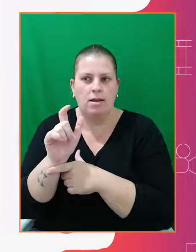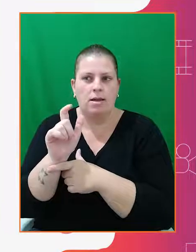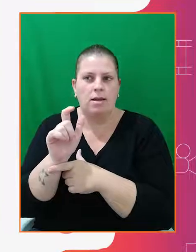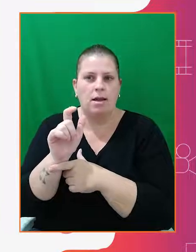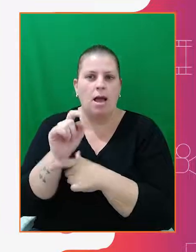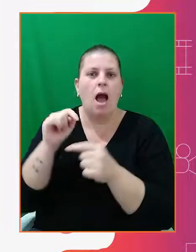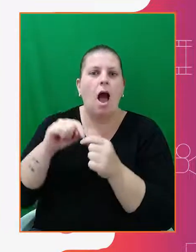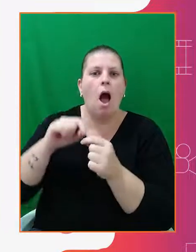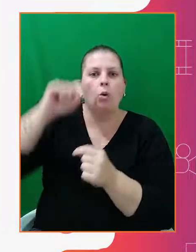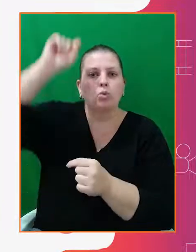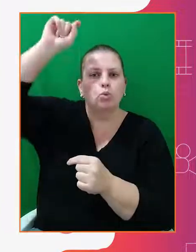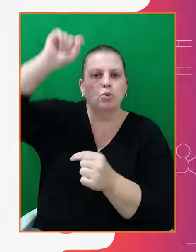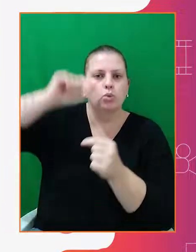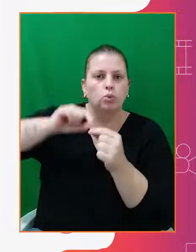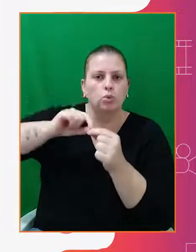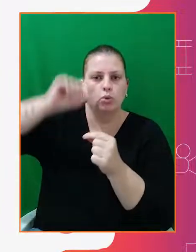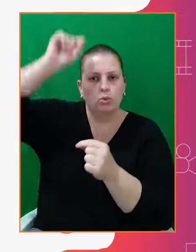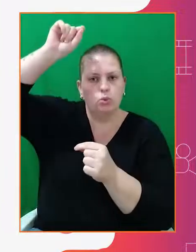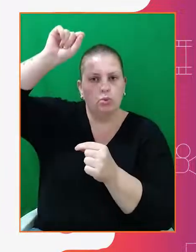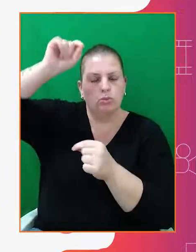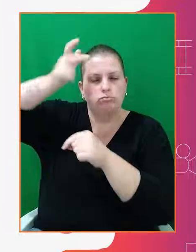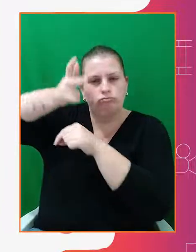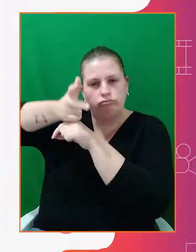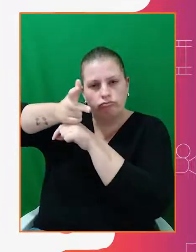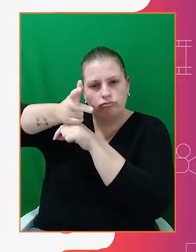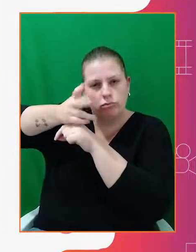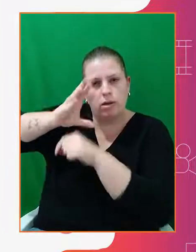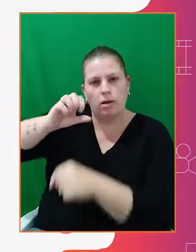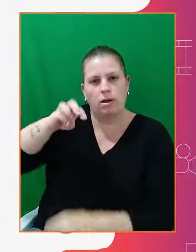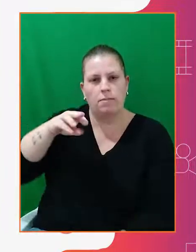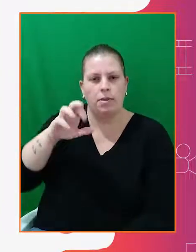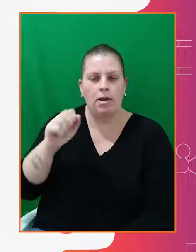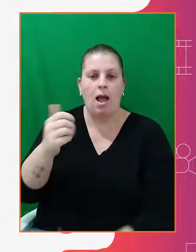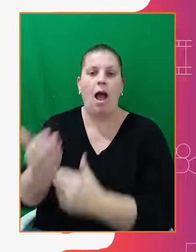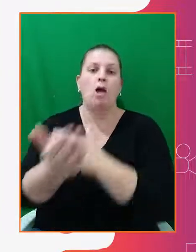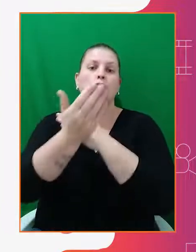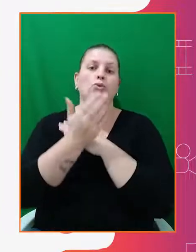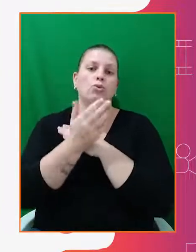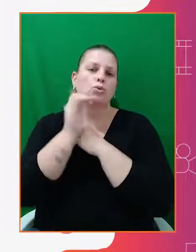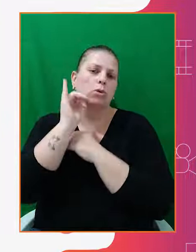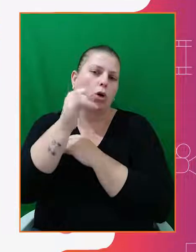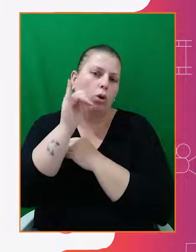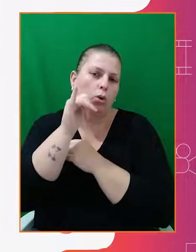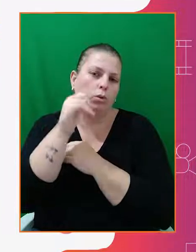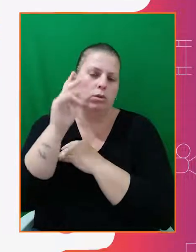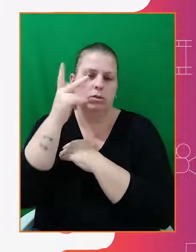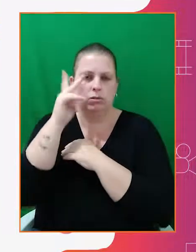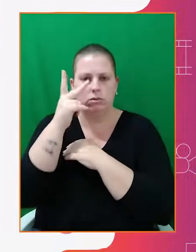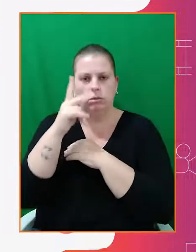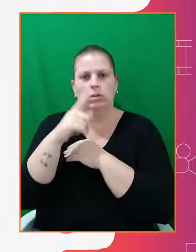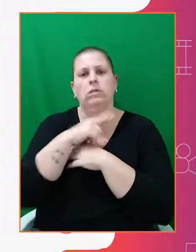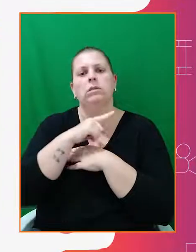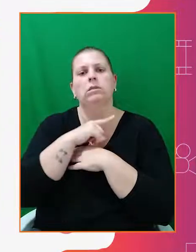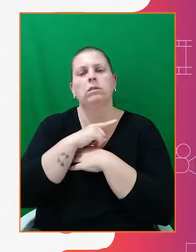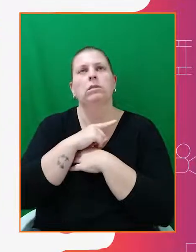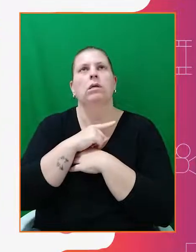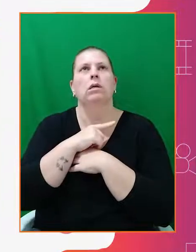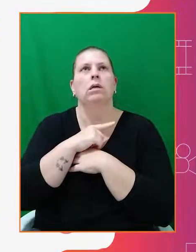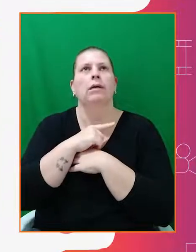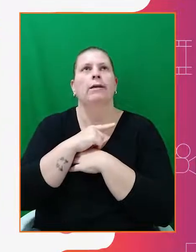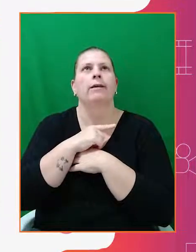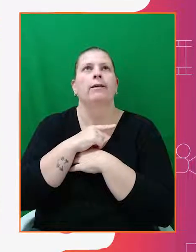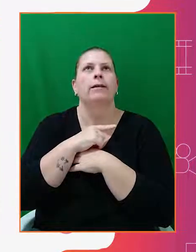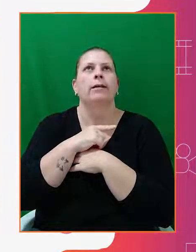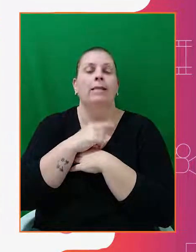entender é a altura da câmera em relação ao personagem, que ajuda em contar a história, né? Há várias nomenclaturas para essas